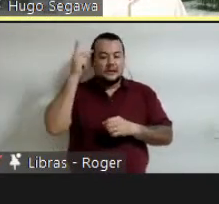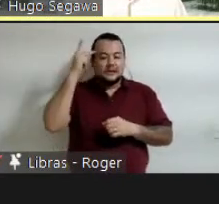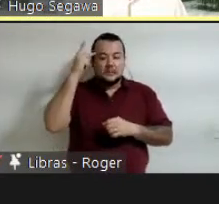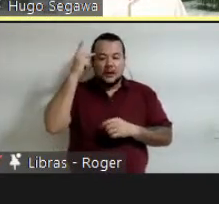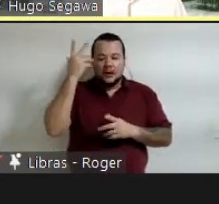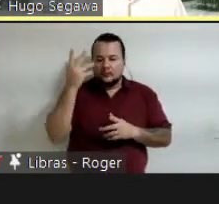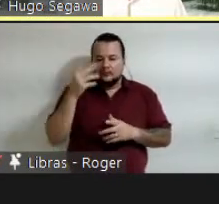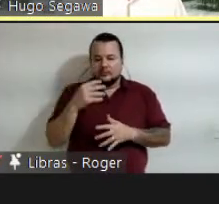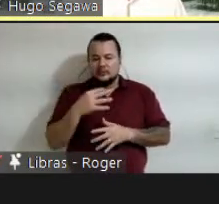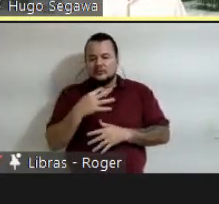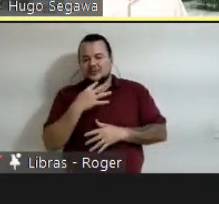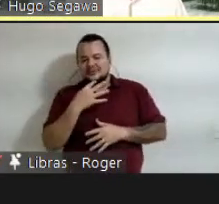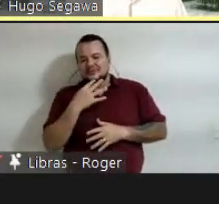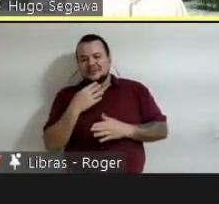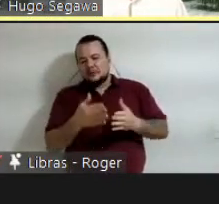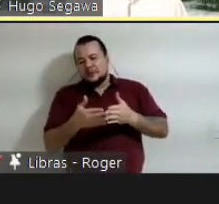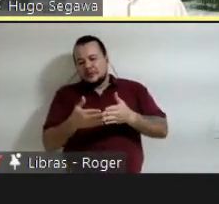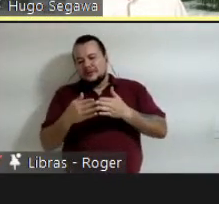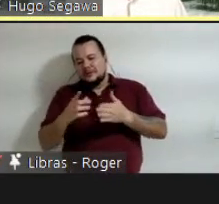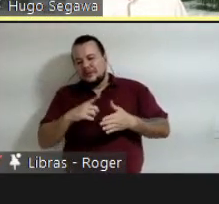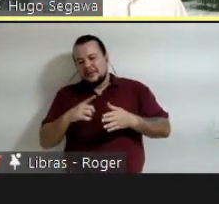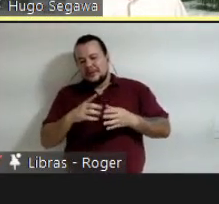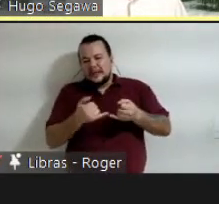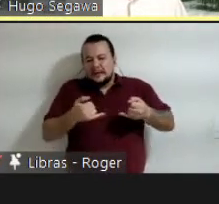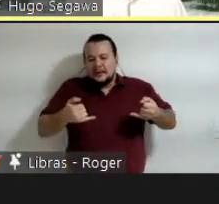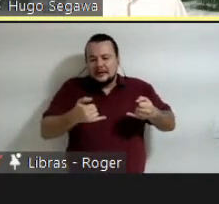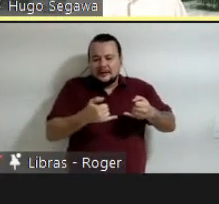Niemeyer nesse hospital, né?